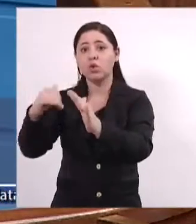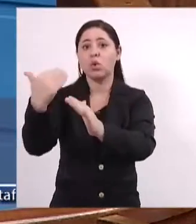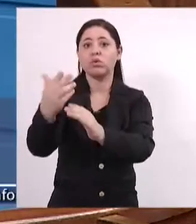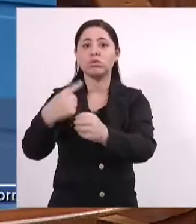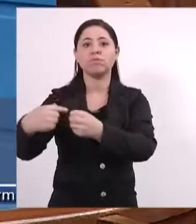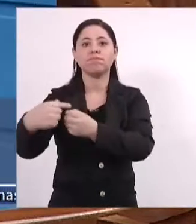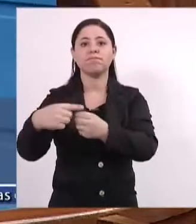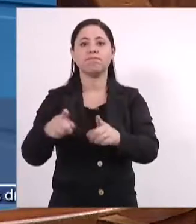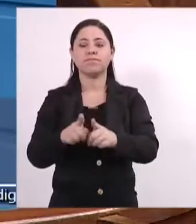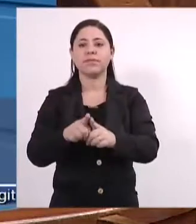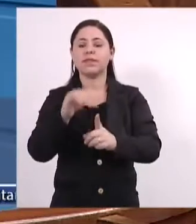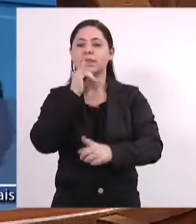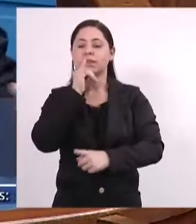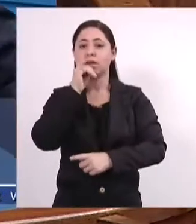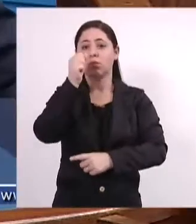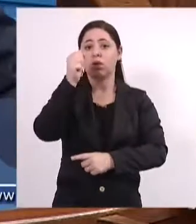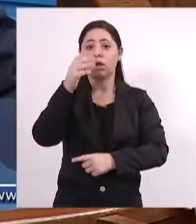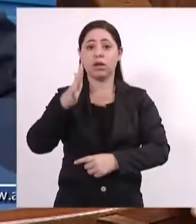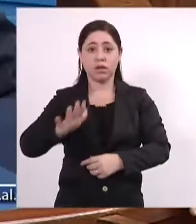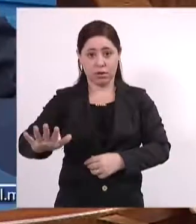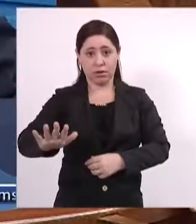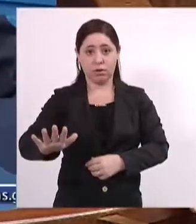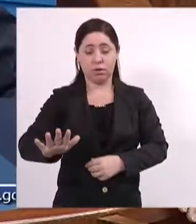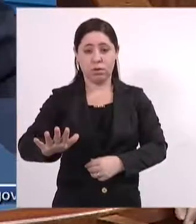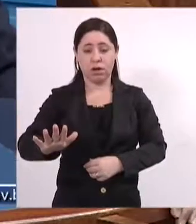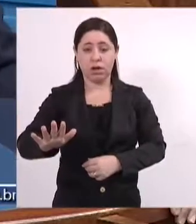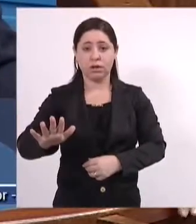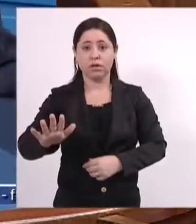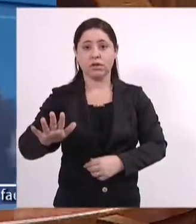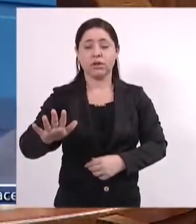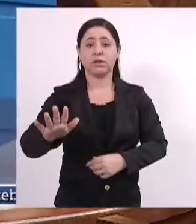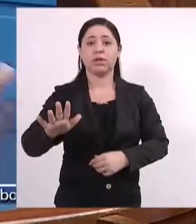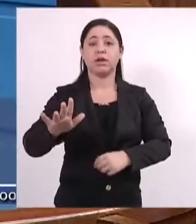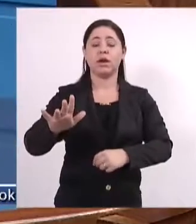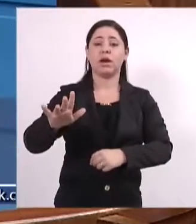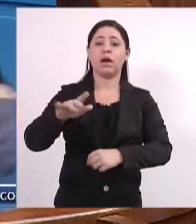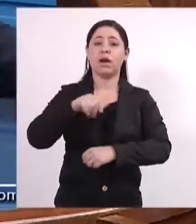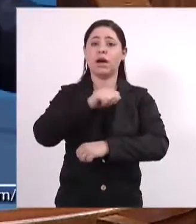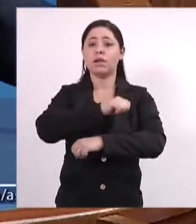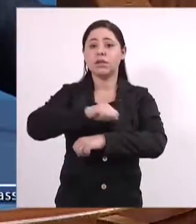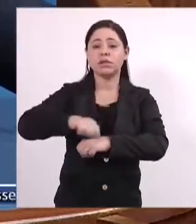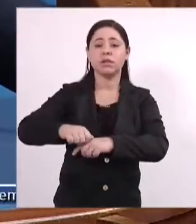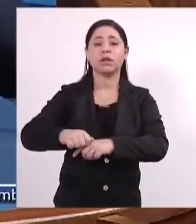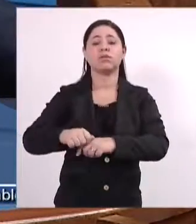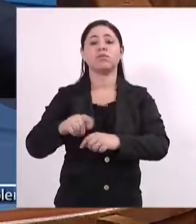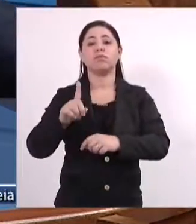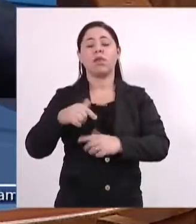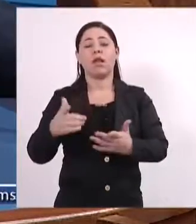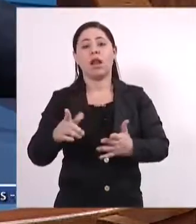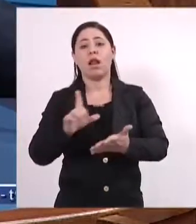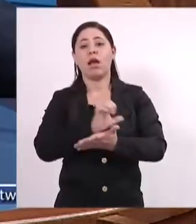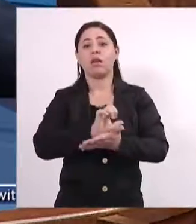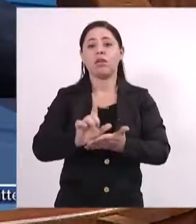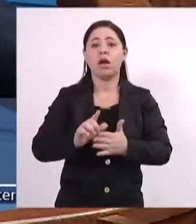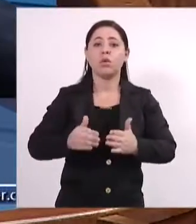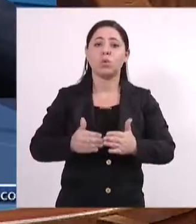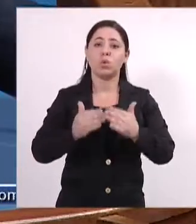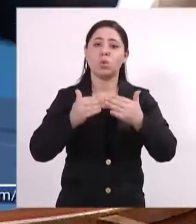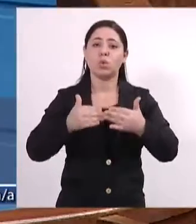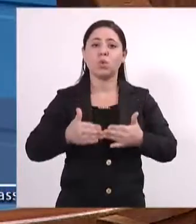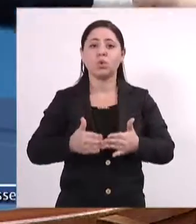exemplo, Aquidauana e Anastácio, Ladário e